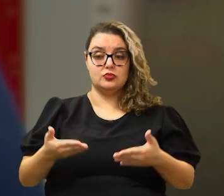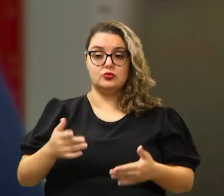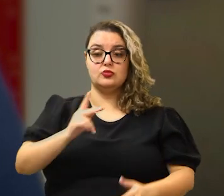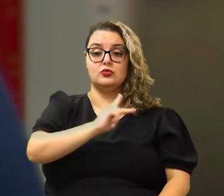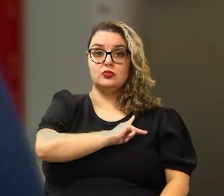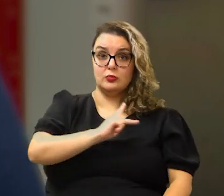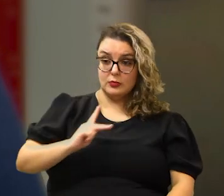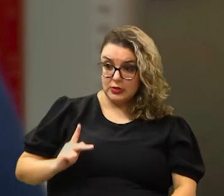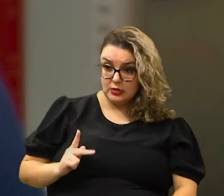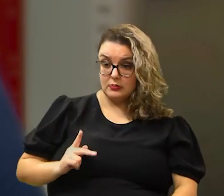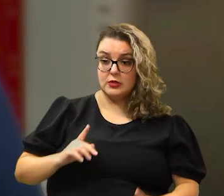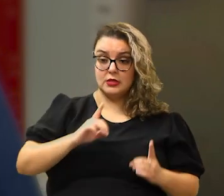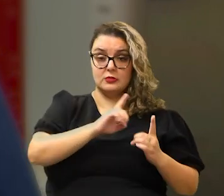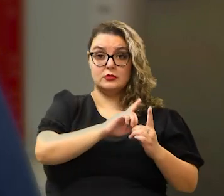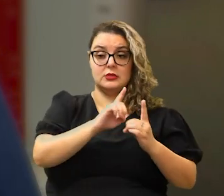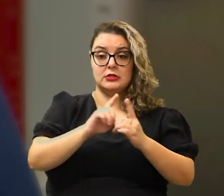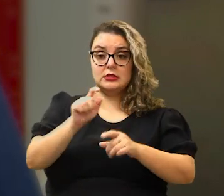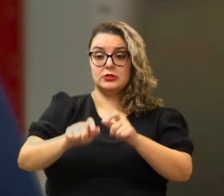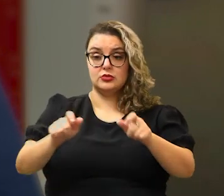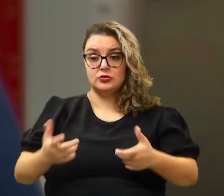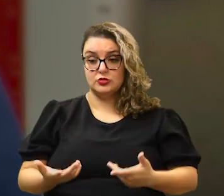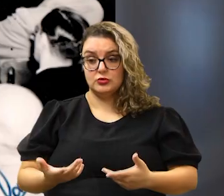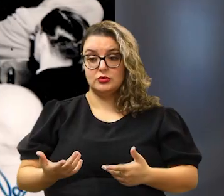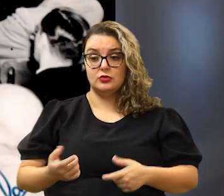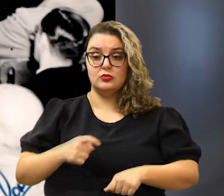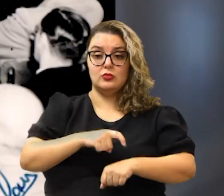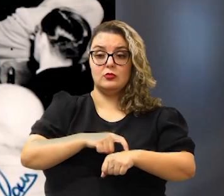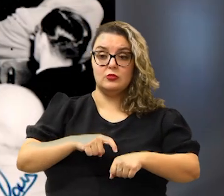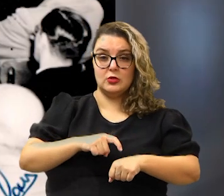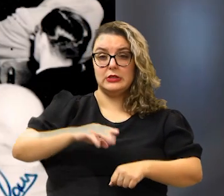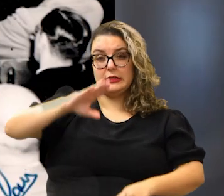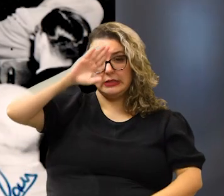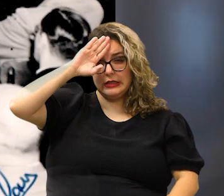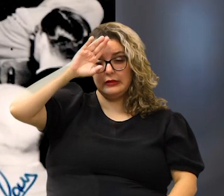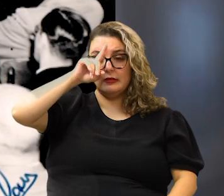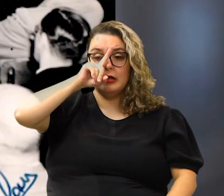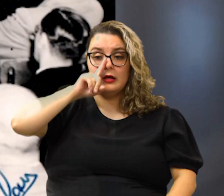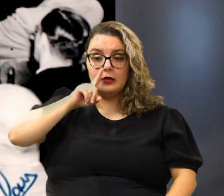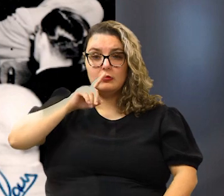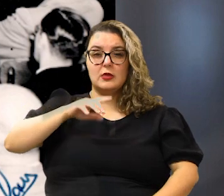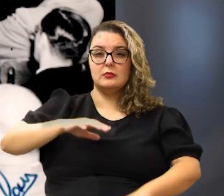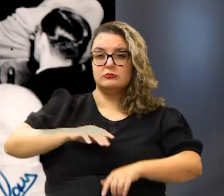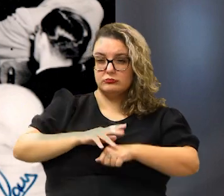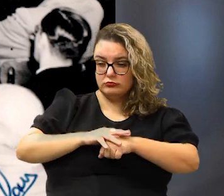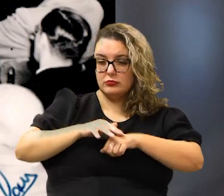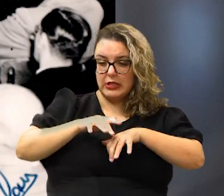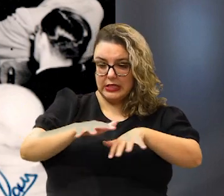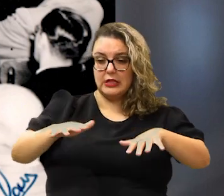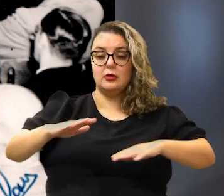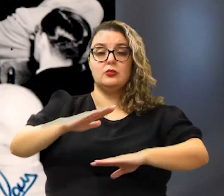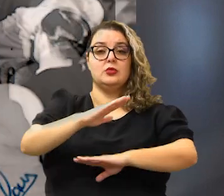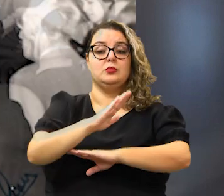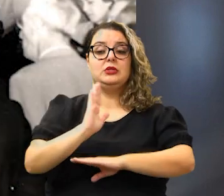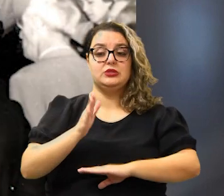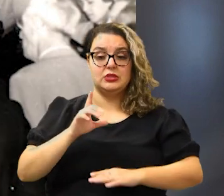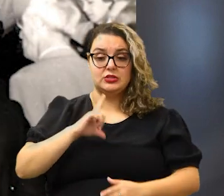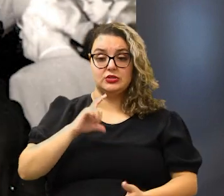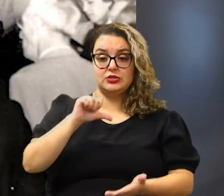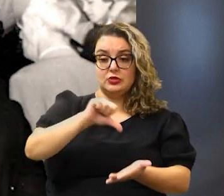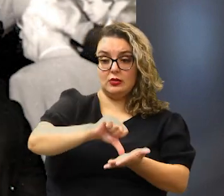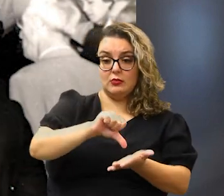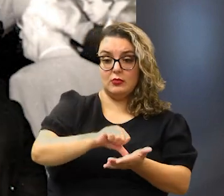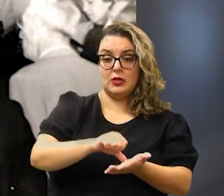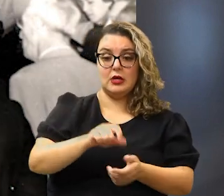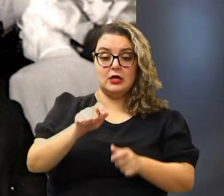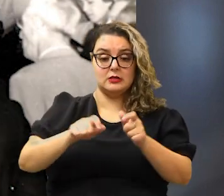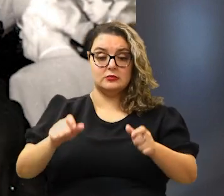tanta participação popular nas reuniões presenciais. Quando houve a reabertura da Câmara, a gente tem uma